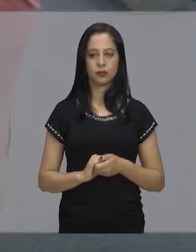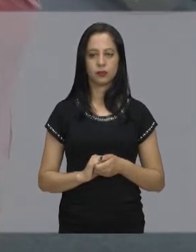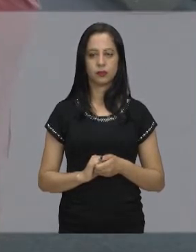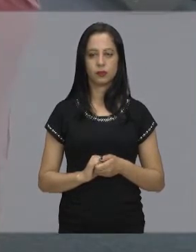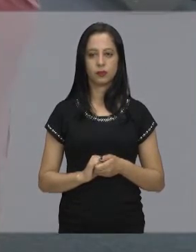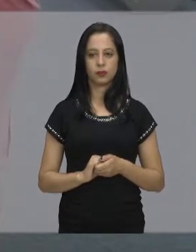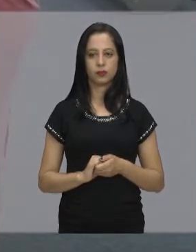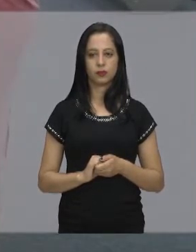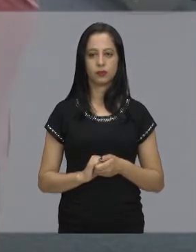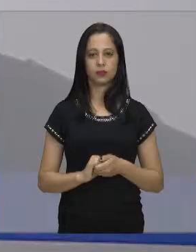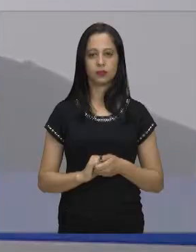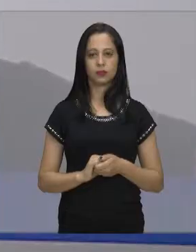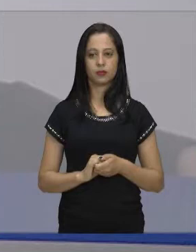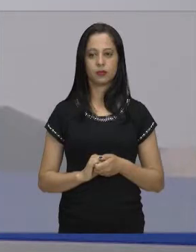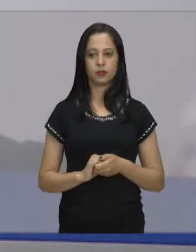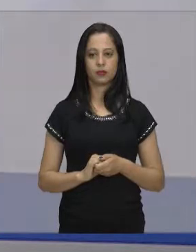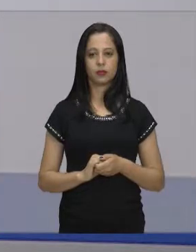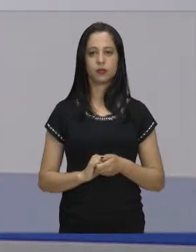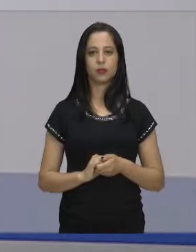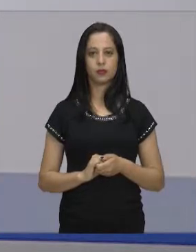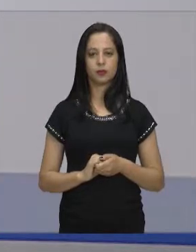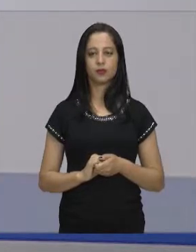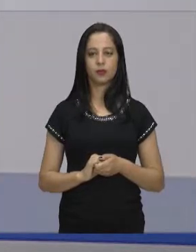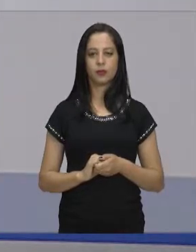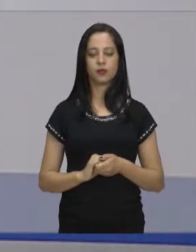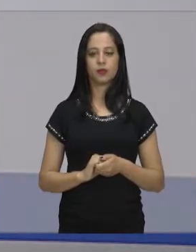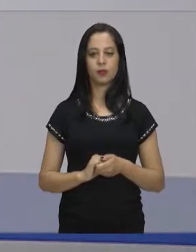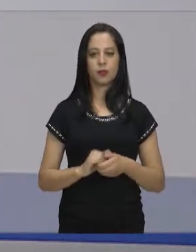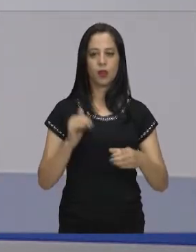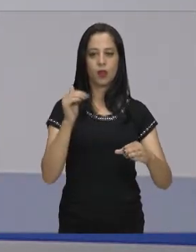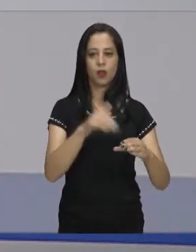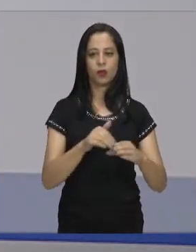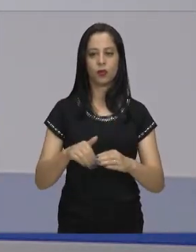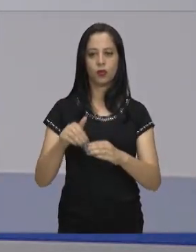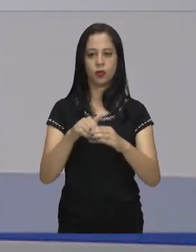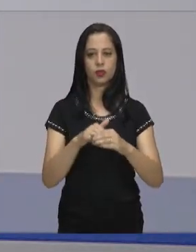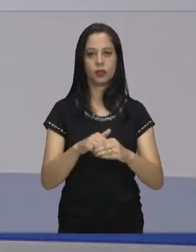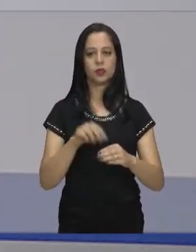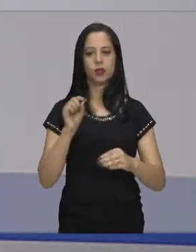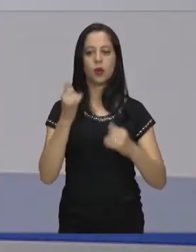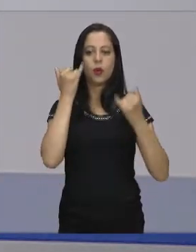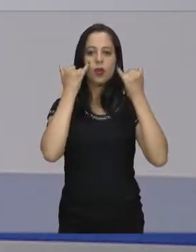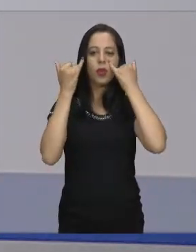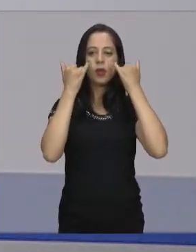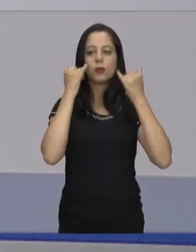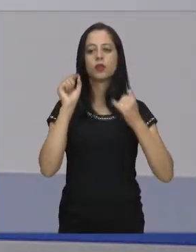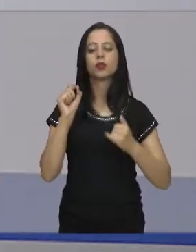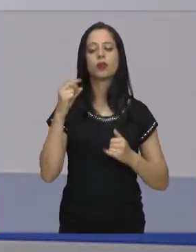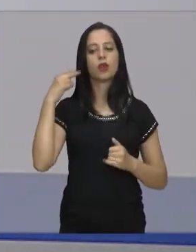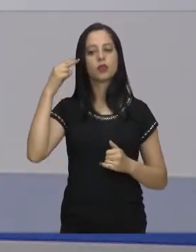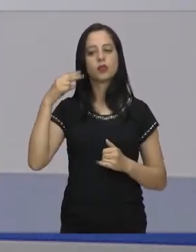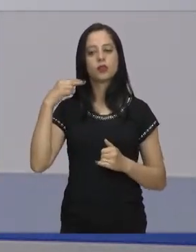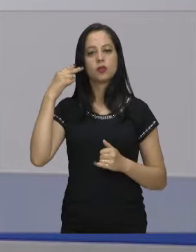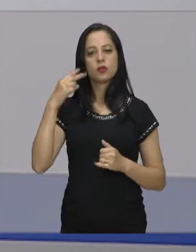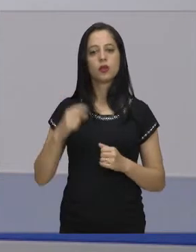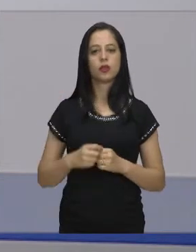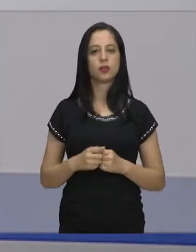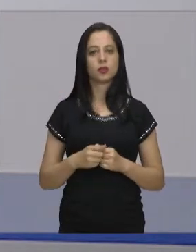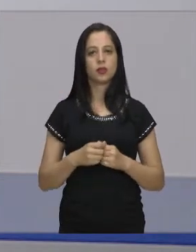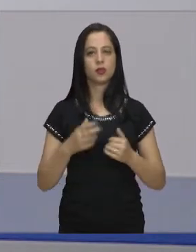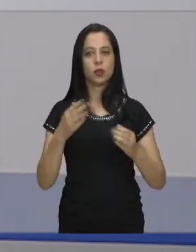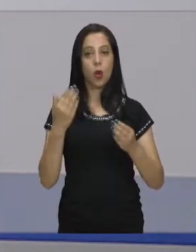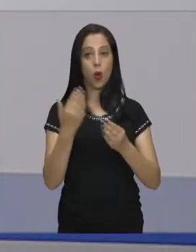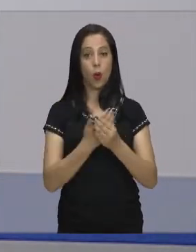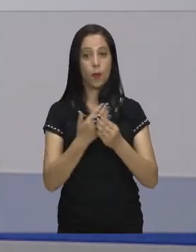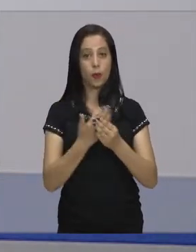Passaremos agora, então, ao processo de votação. Só quero informar os senhores vereadores que este processo